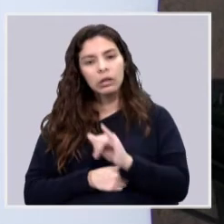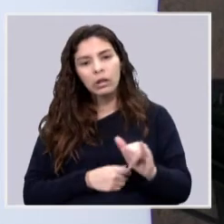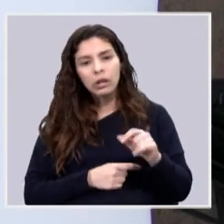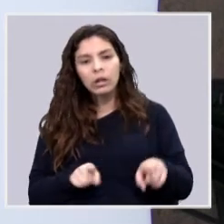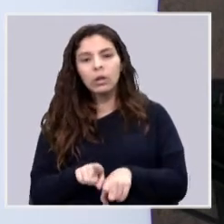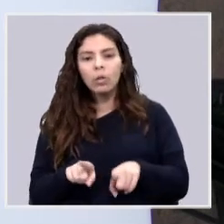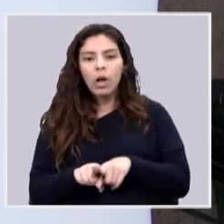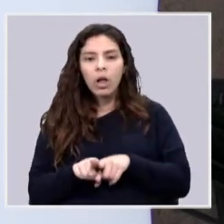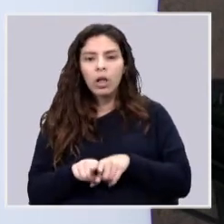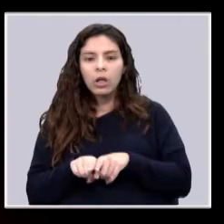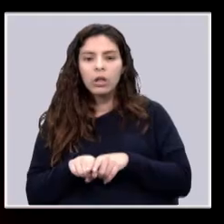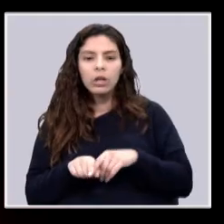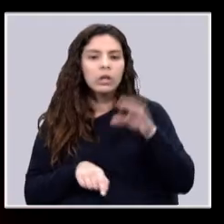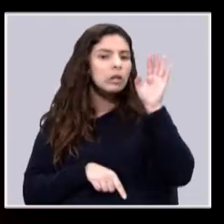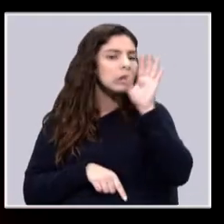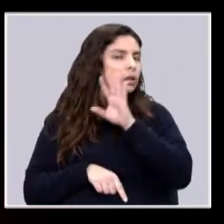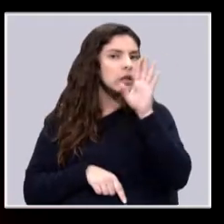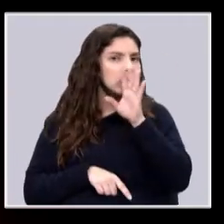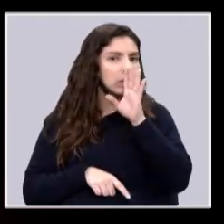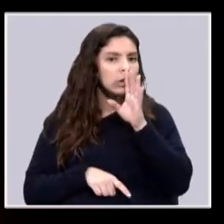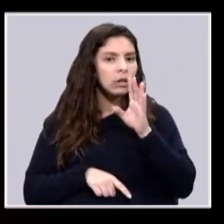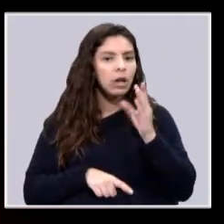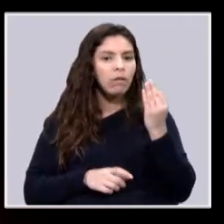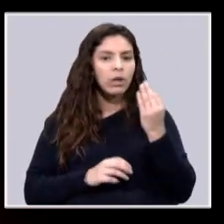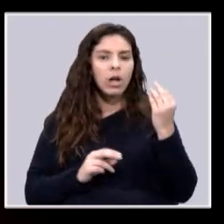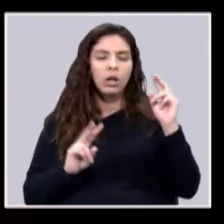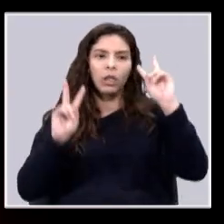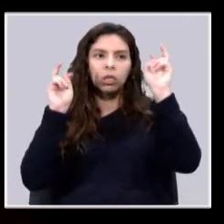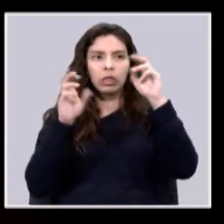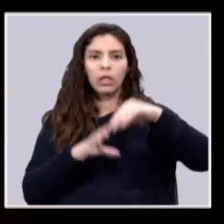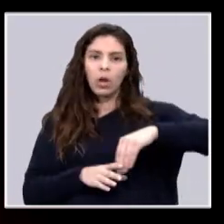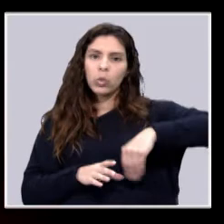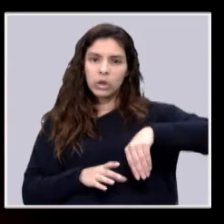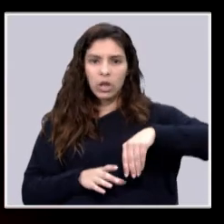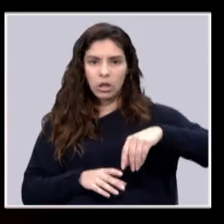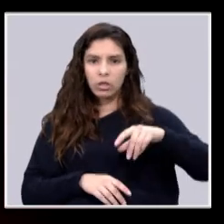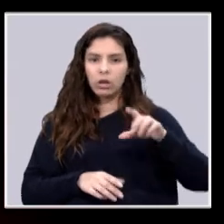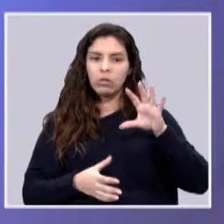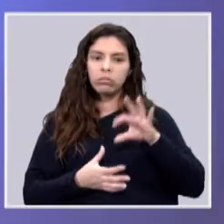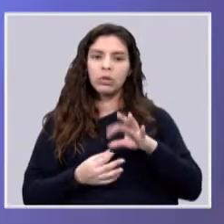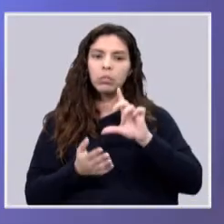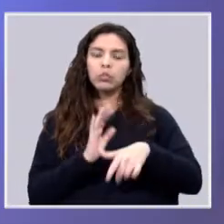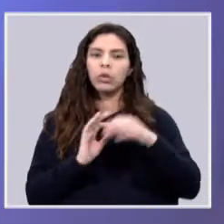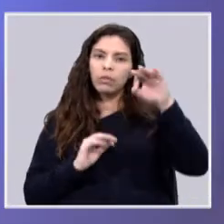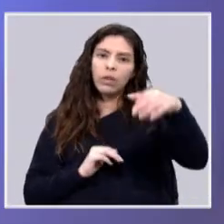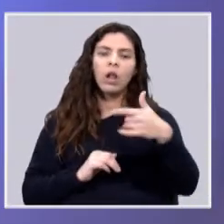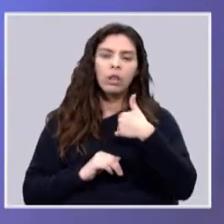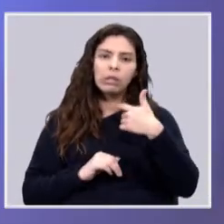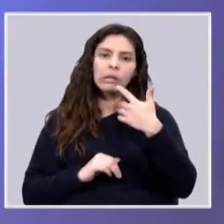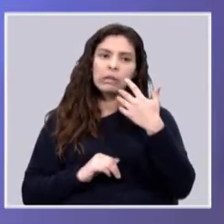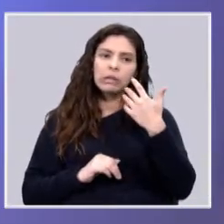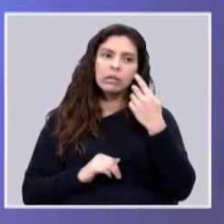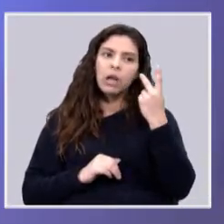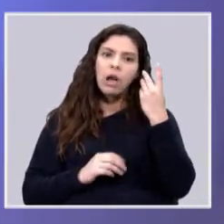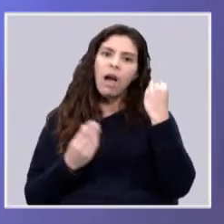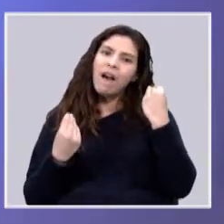considerar que se eu usasse aqueles conceitos como um projeto final, se calhar poderia não estar a